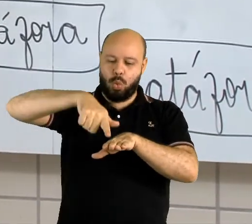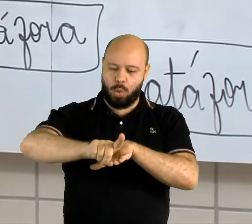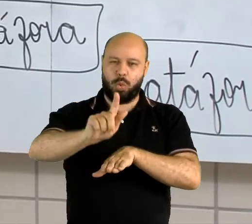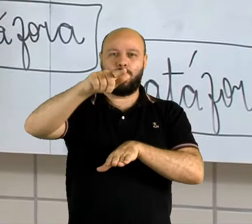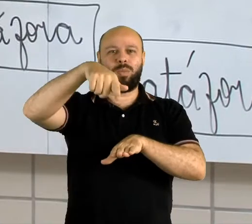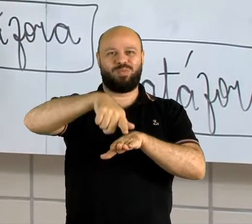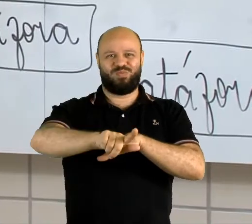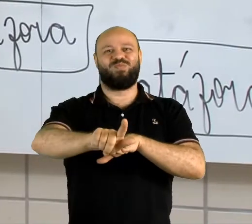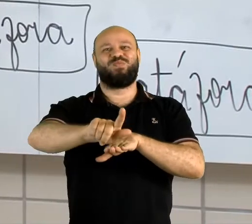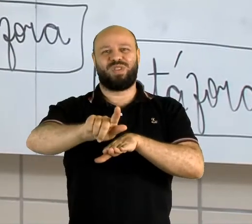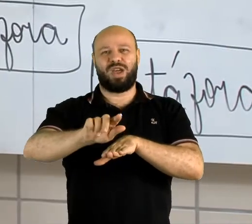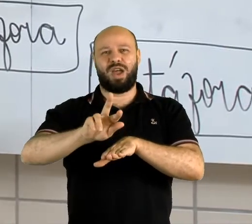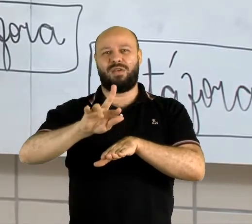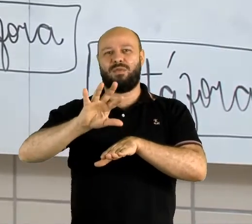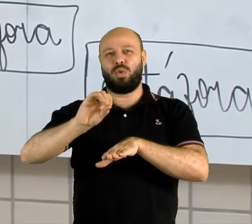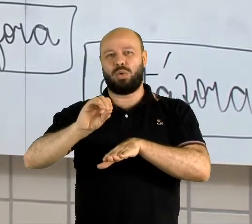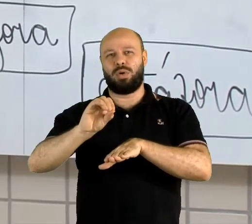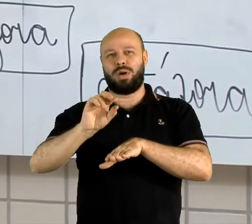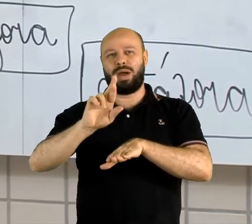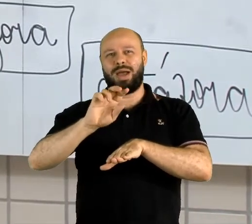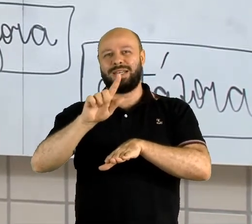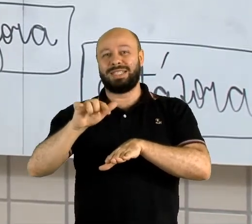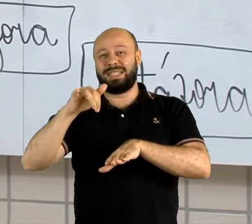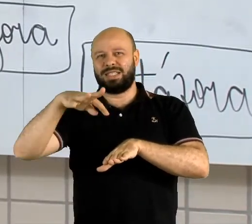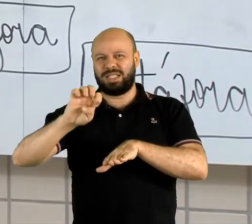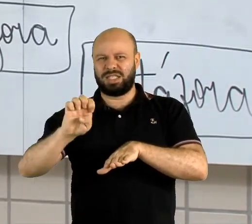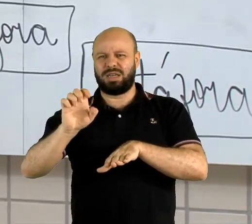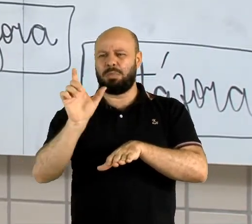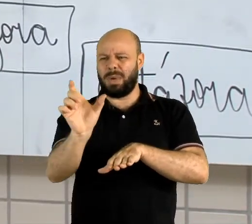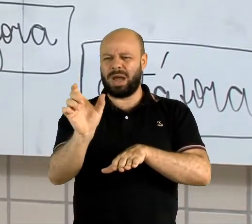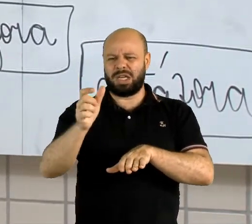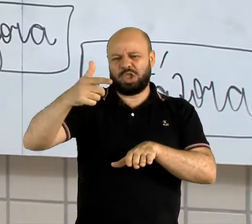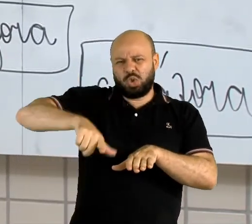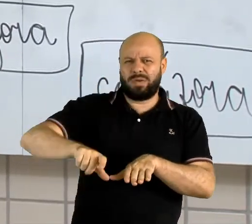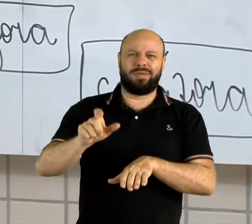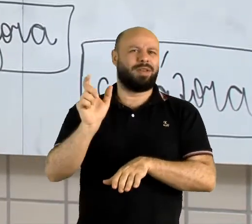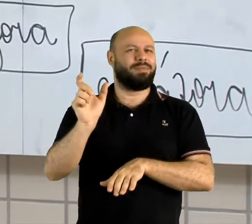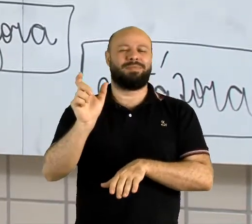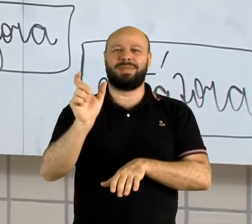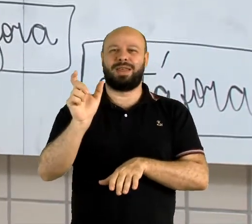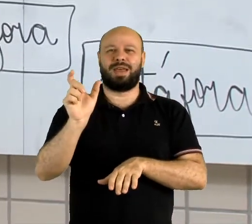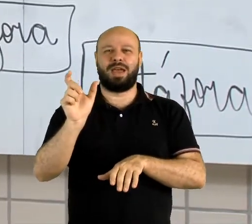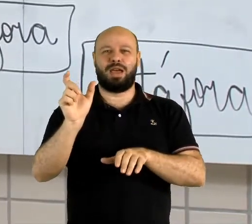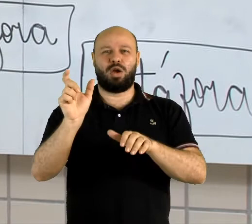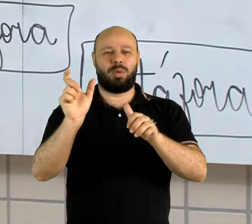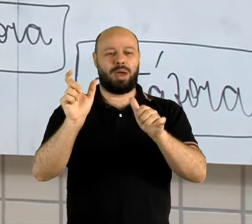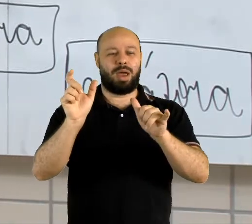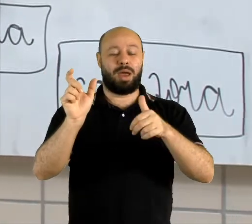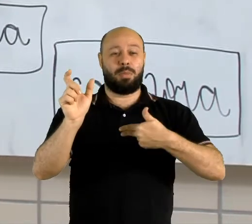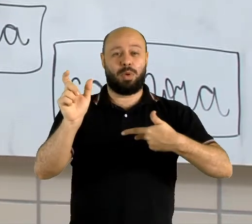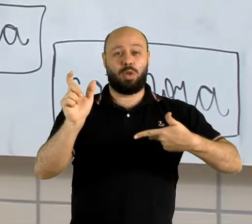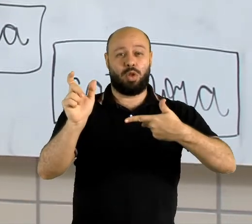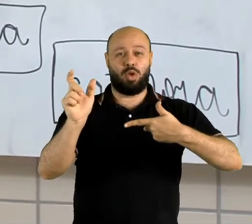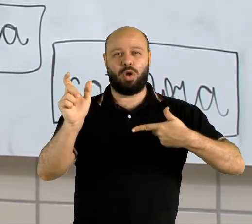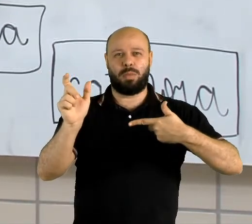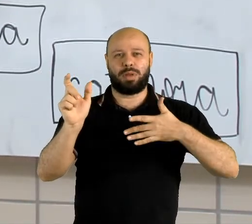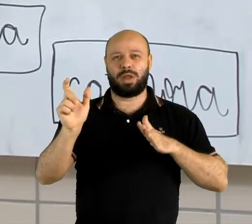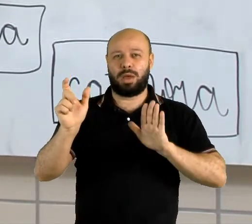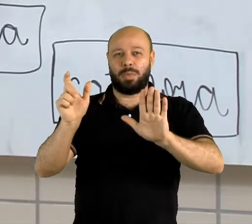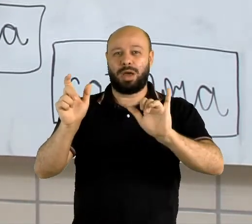referindo a voos rasantes. Então, para não repetir voos rasantes de novo, eu utilizei o pronome demonstrativo isso.